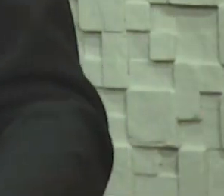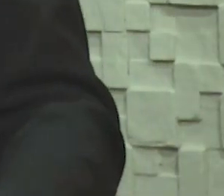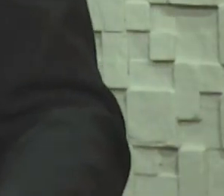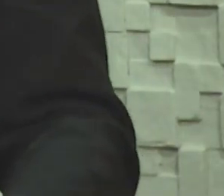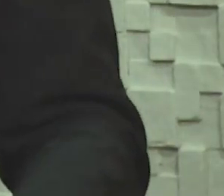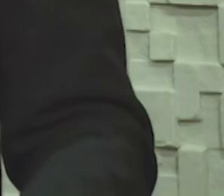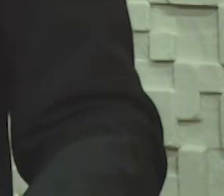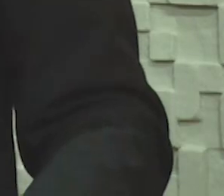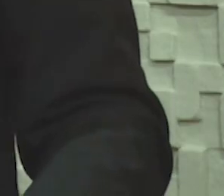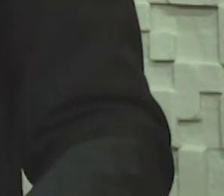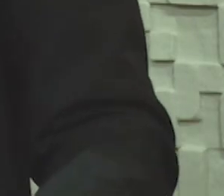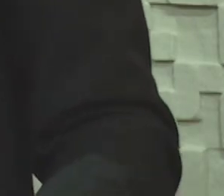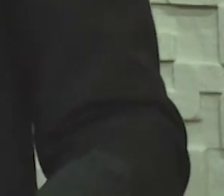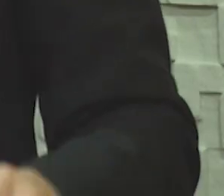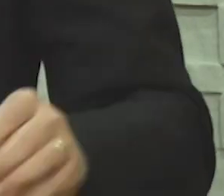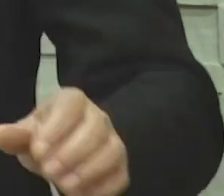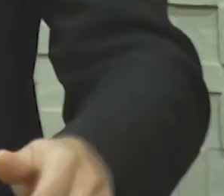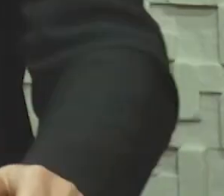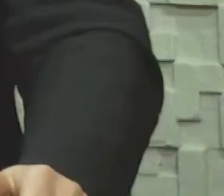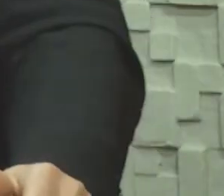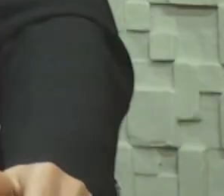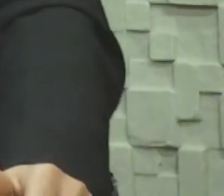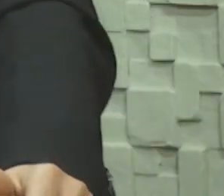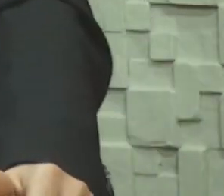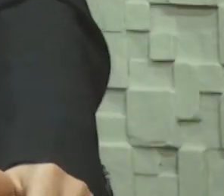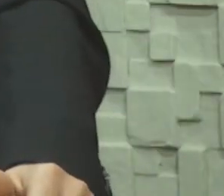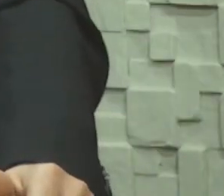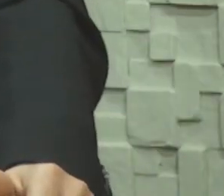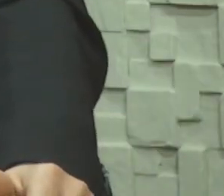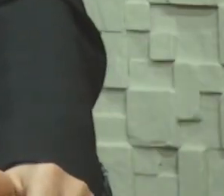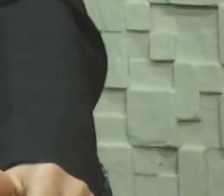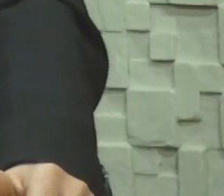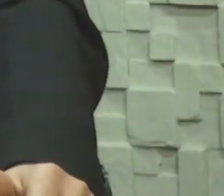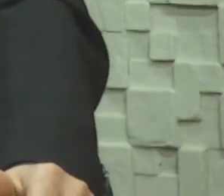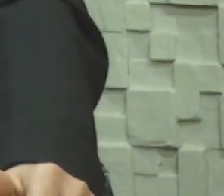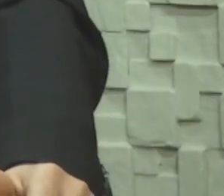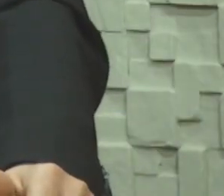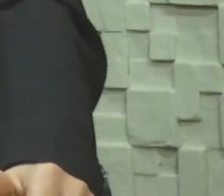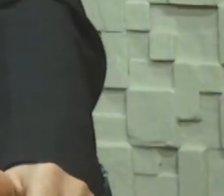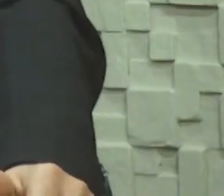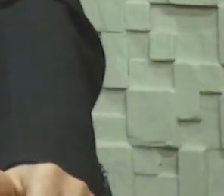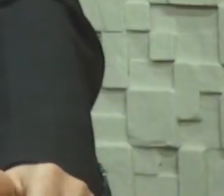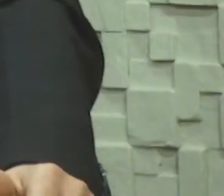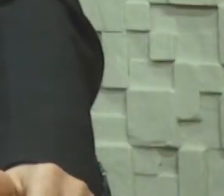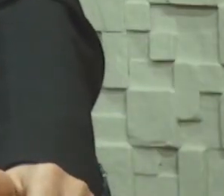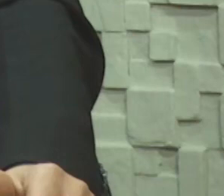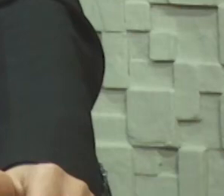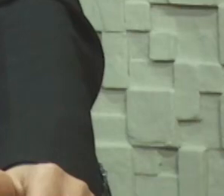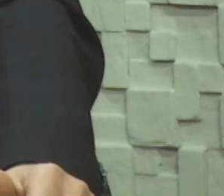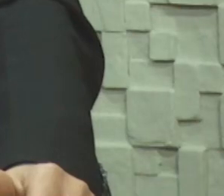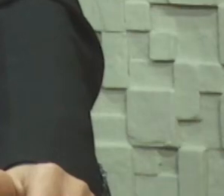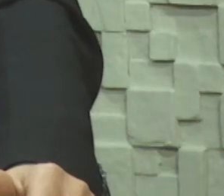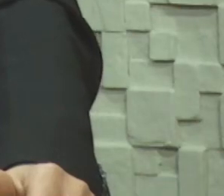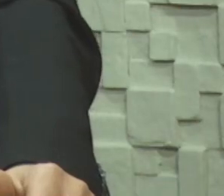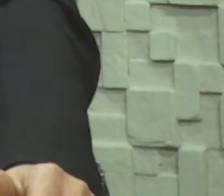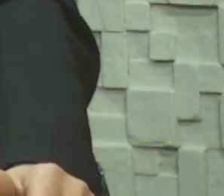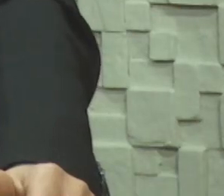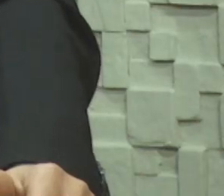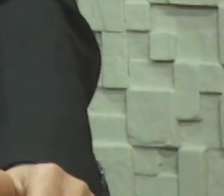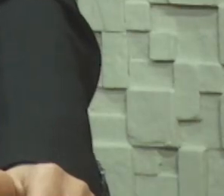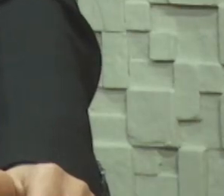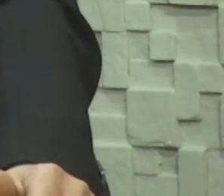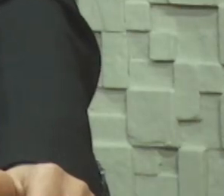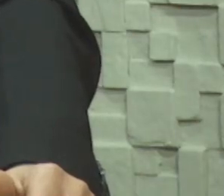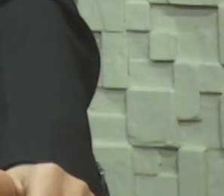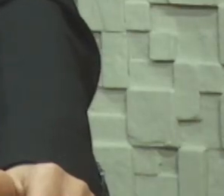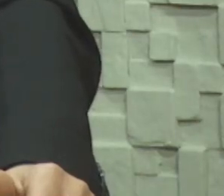os seus estudos ampliados ali então parabéns a ósse vida longa né que ela continue né por